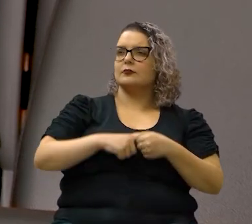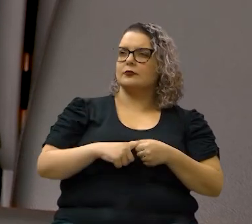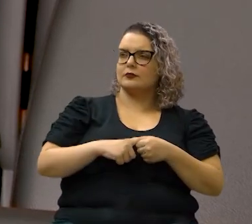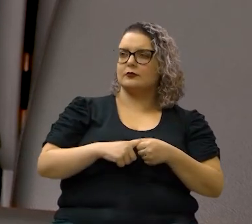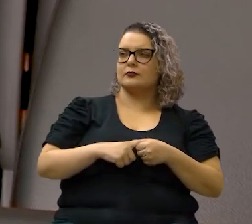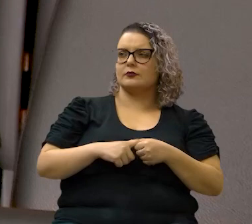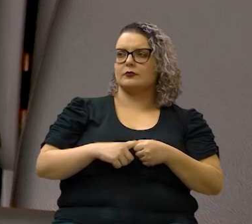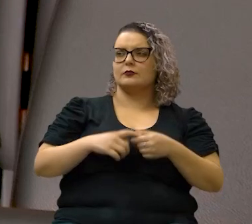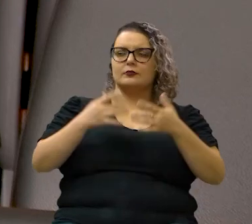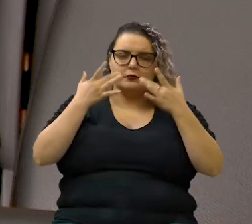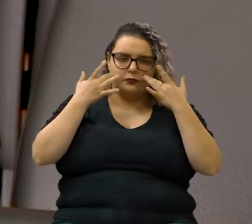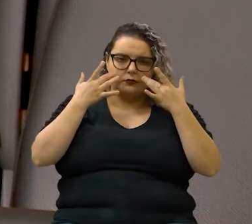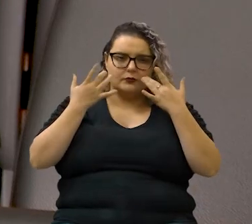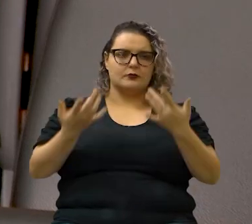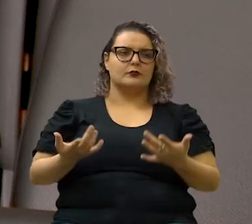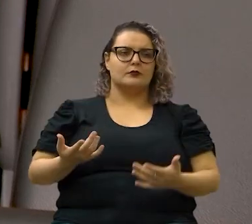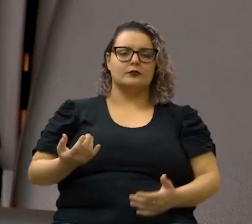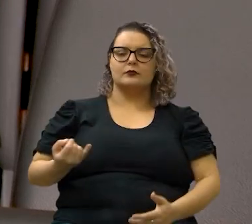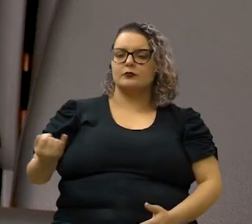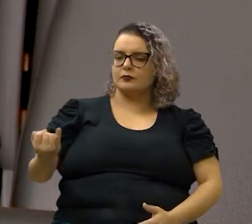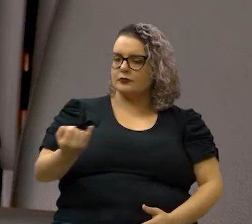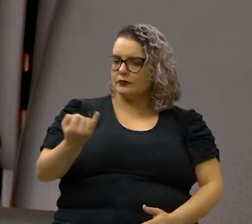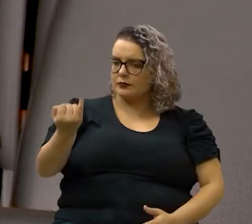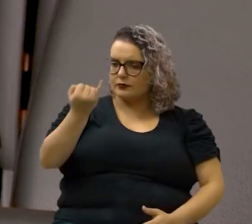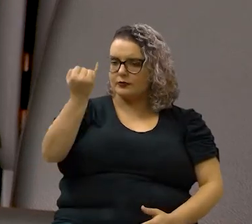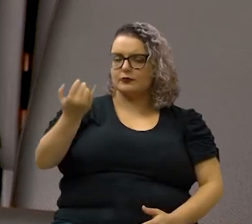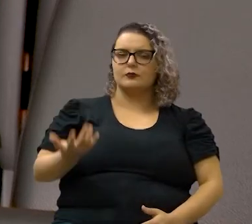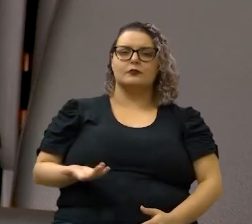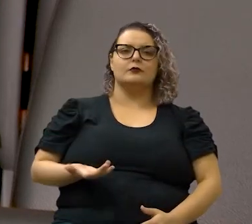Teatro de Arena uma homenagem a uma ilustre